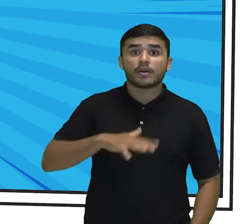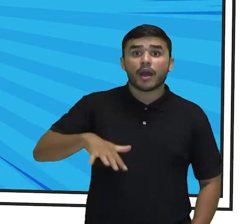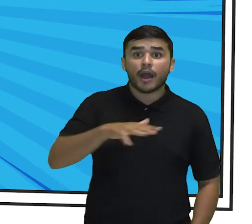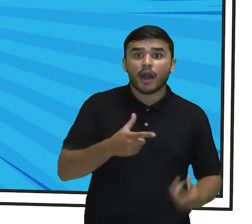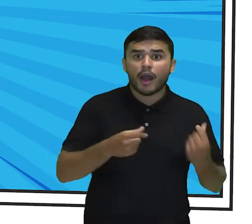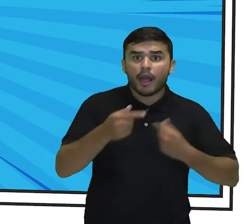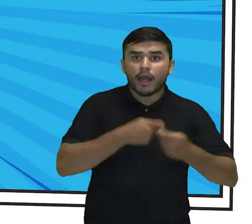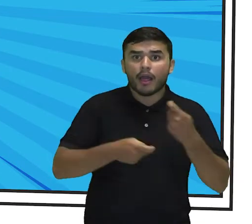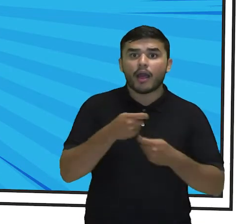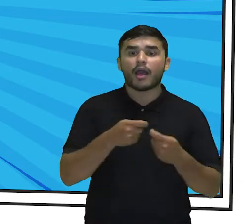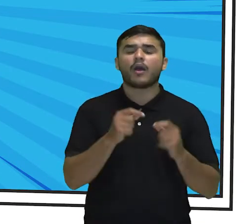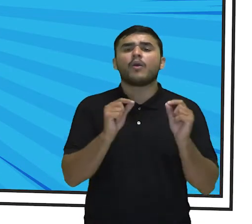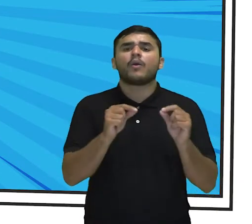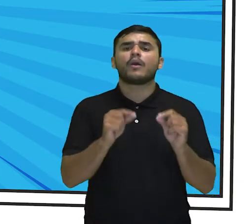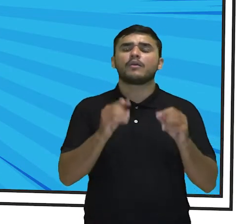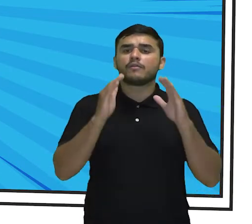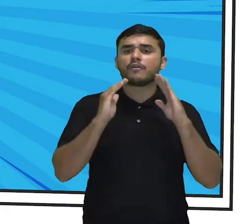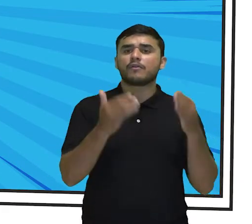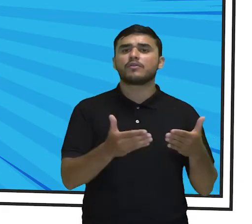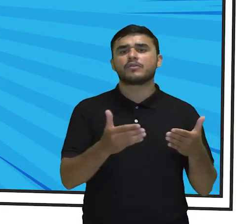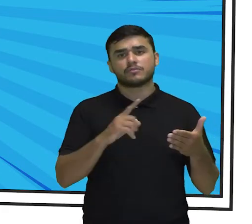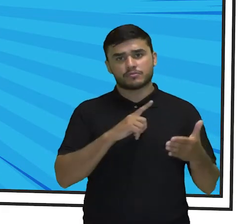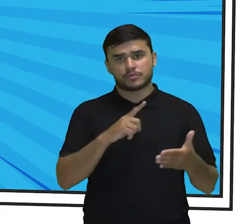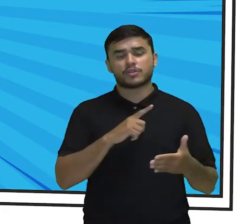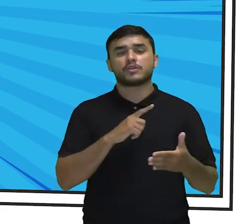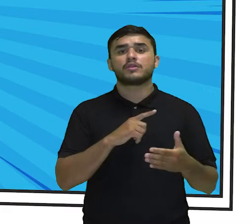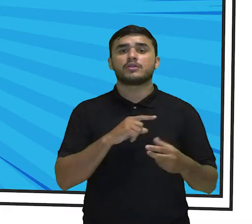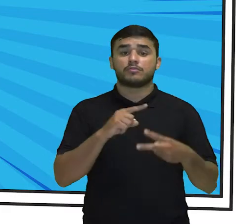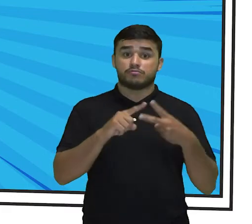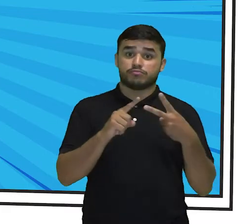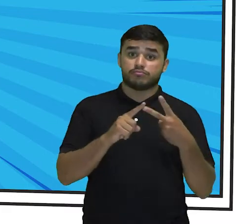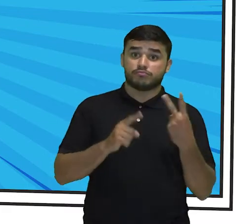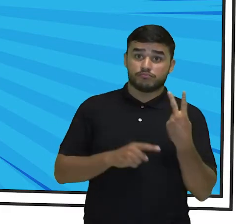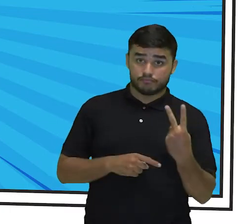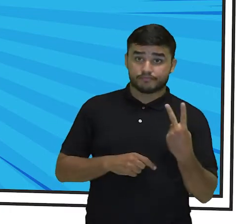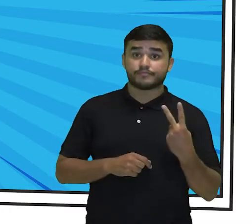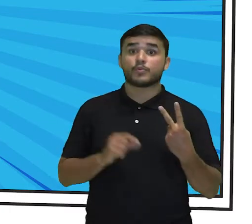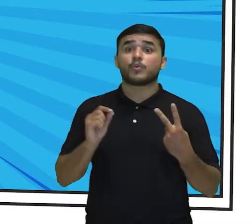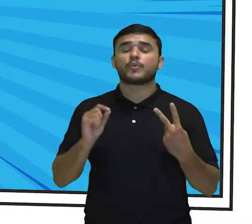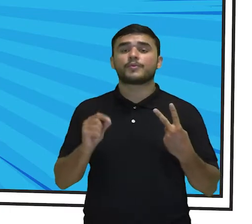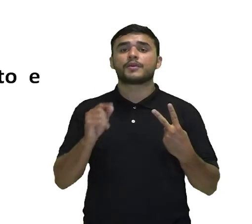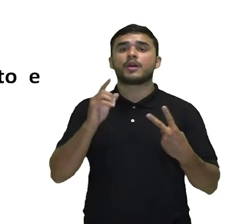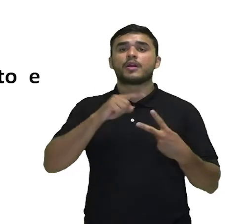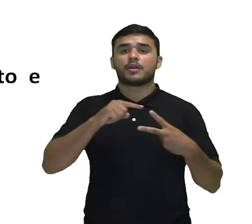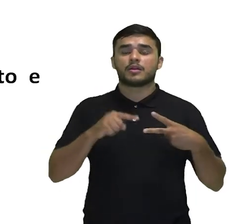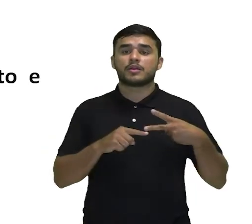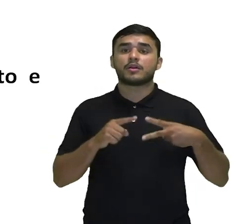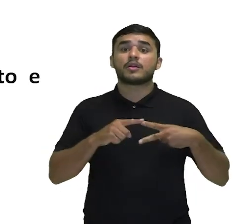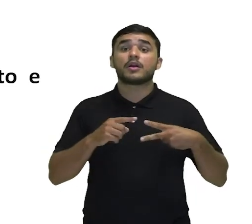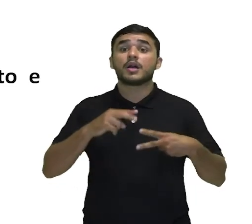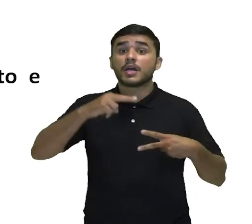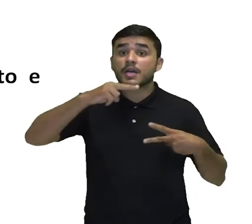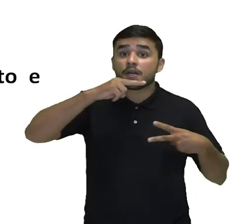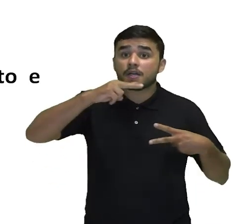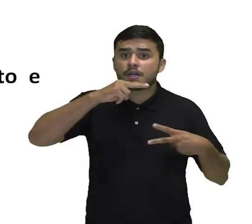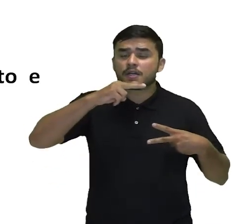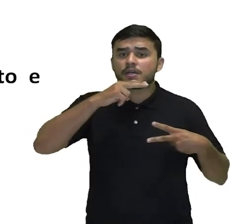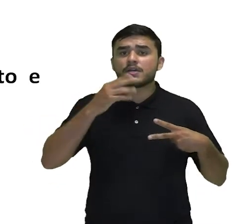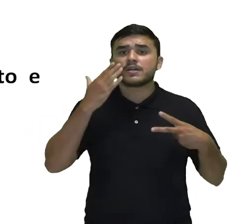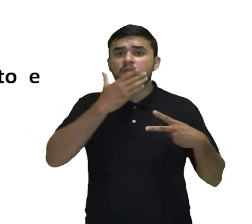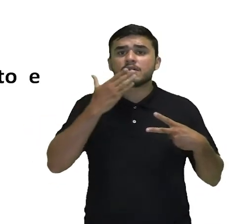econômica acaba sendo em 2 produtos. O primeiro produto foi um produto agroexportador, que é a cana-de-açúcar. Por que